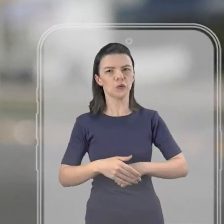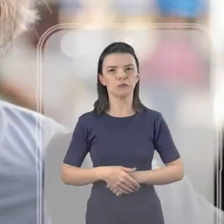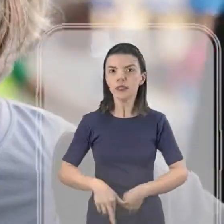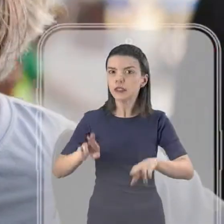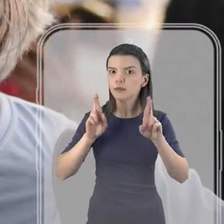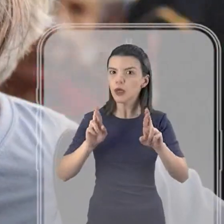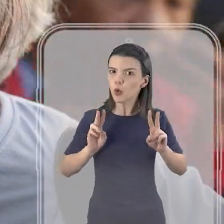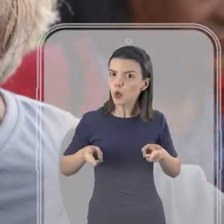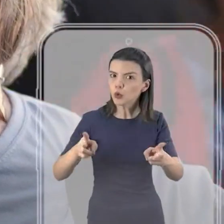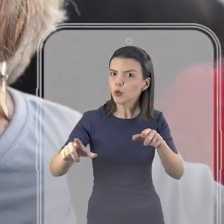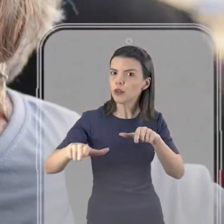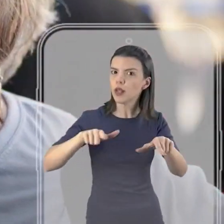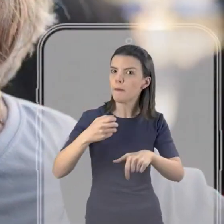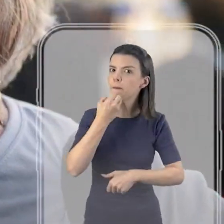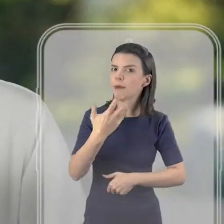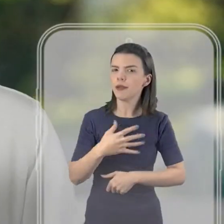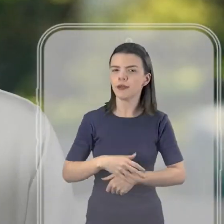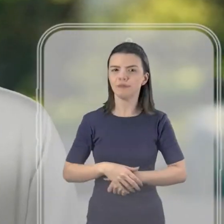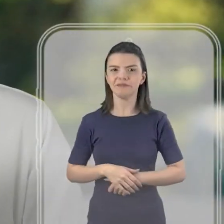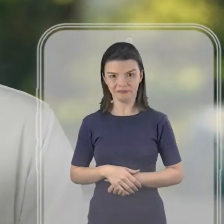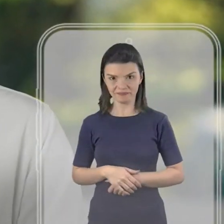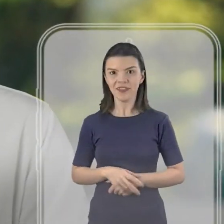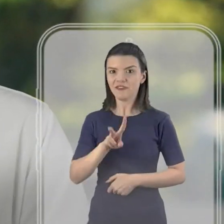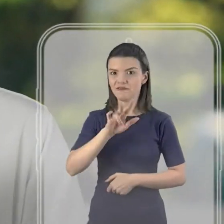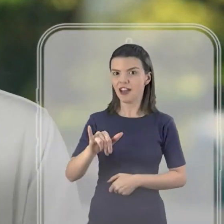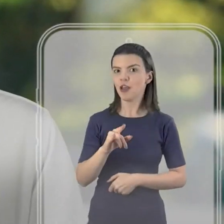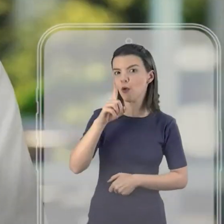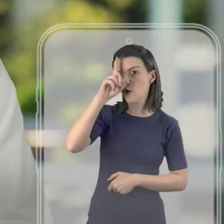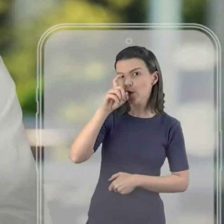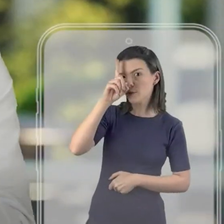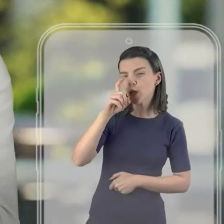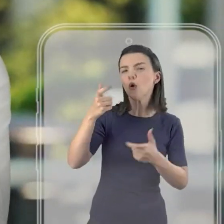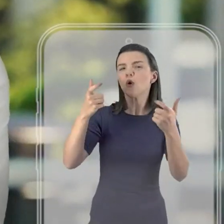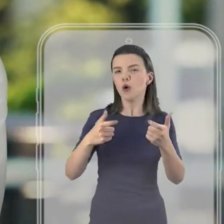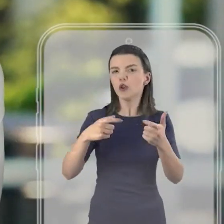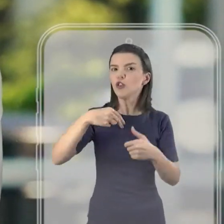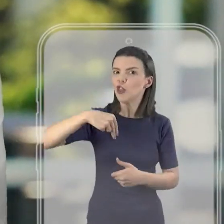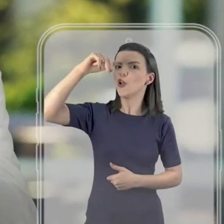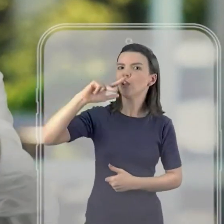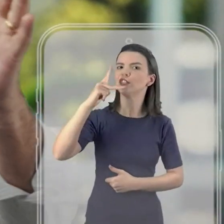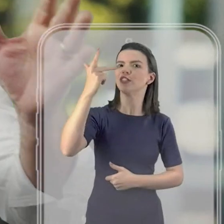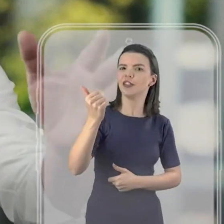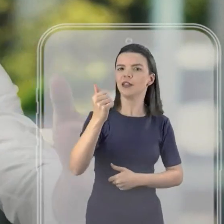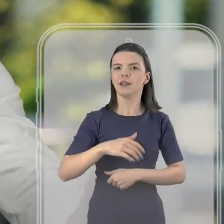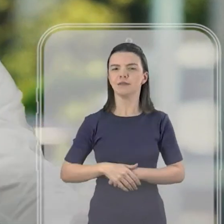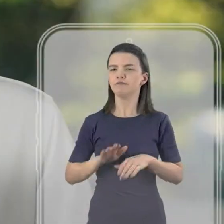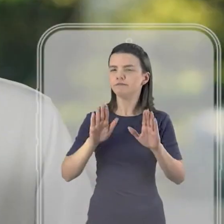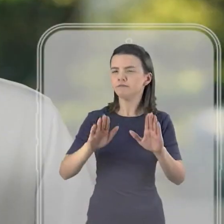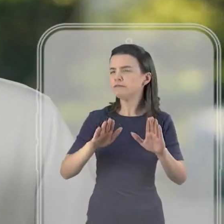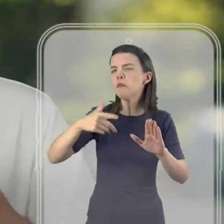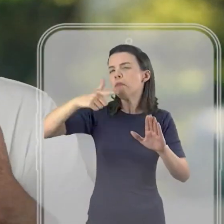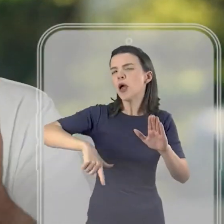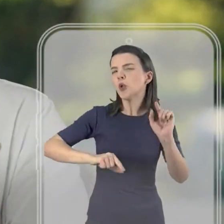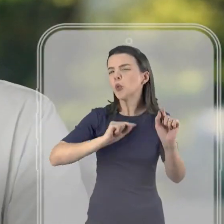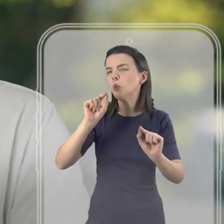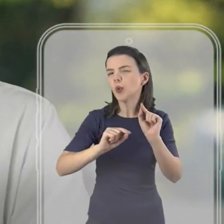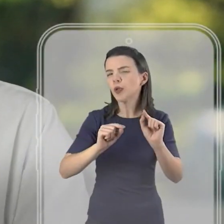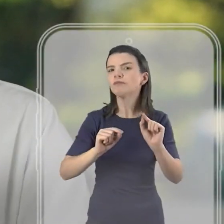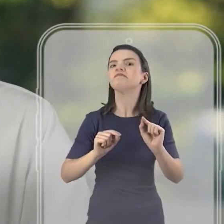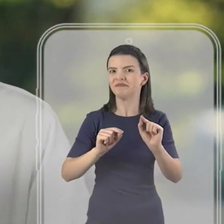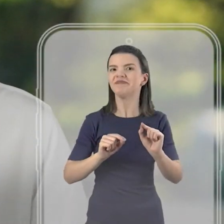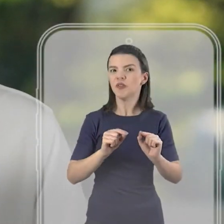Eu confio. Espero que continue fazendo coisa boa. Vamos ter um hospital igual ao do sul da ilha, no norte da ilha. Mas o que mais